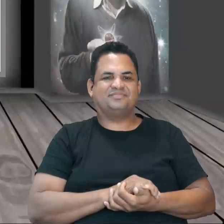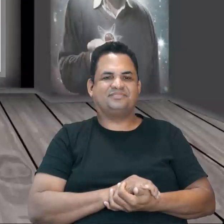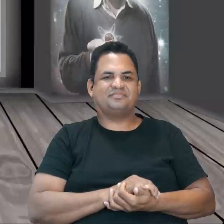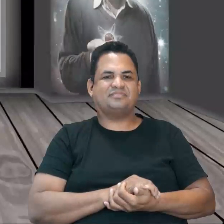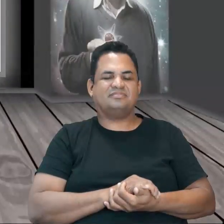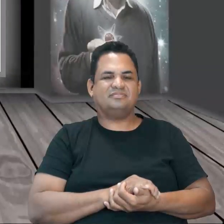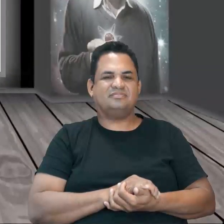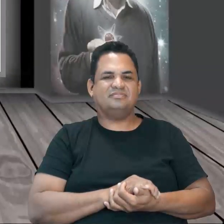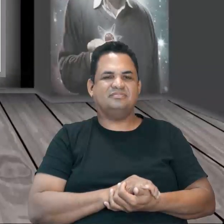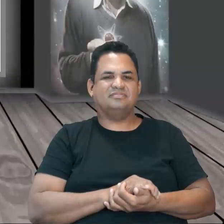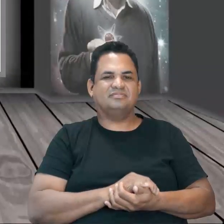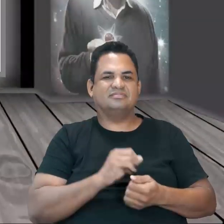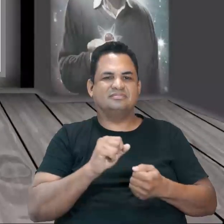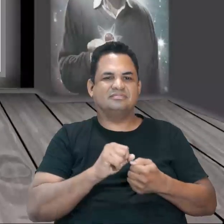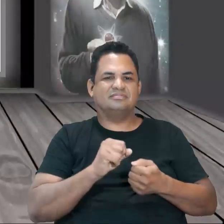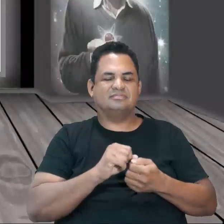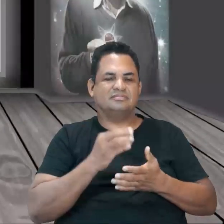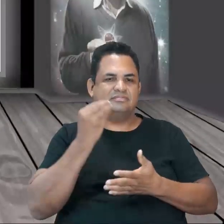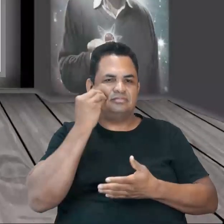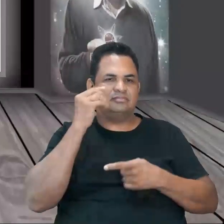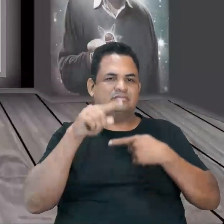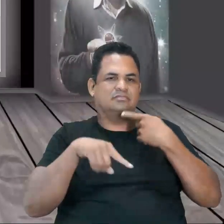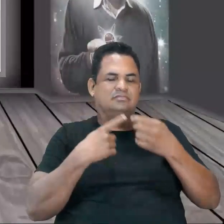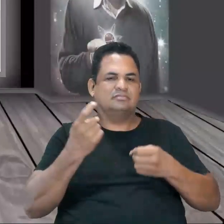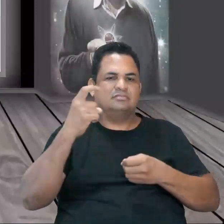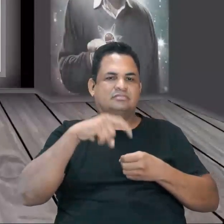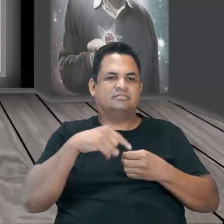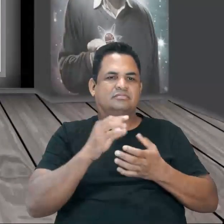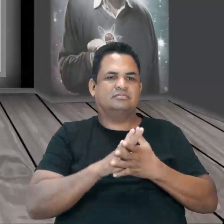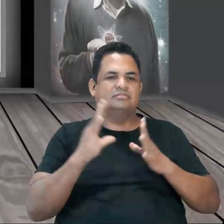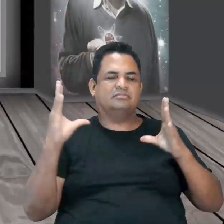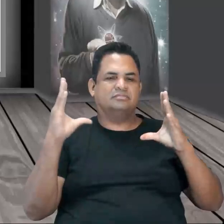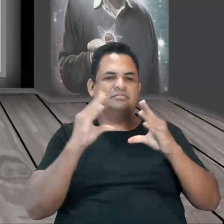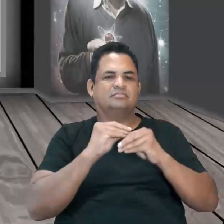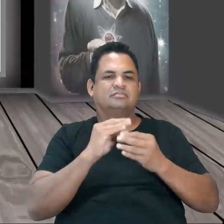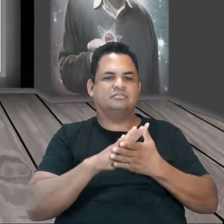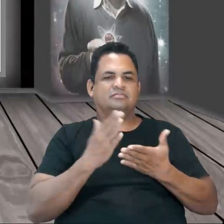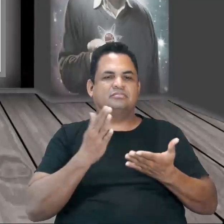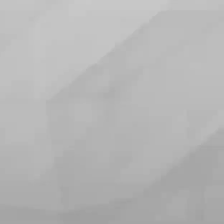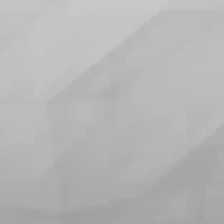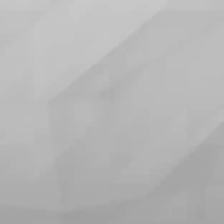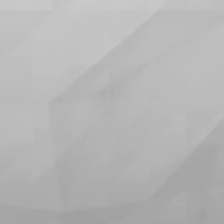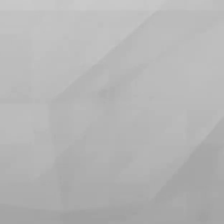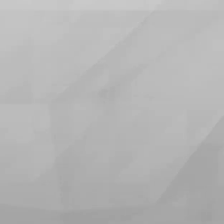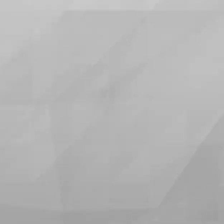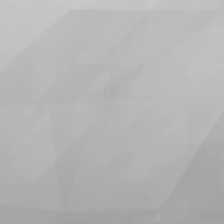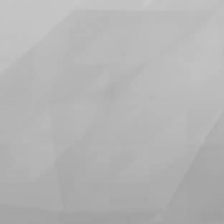tal. qualquer Faz o coisa. experimentozinho, daqui a pouco a gente volta, faz o resumo para Ok, nós irmos para pessoal. nossas atividades.